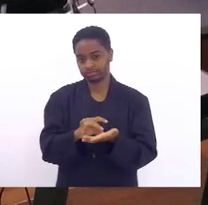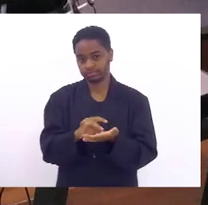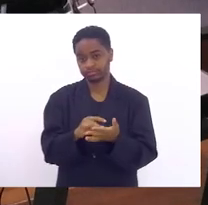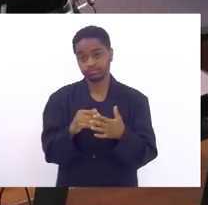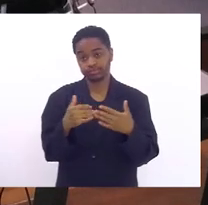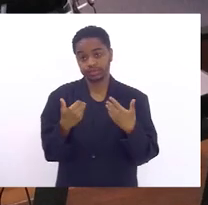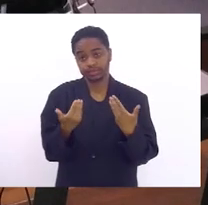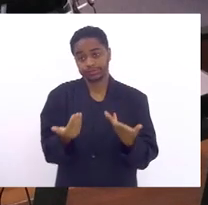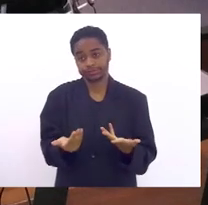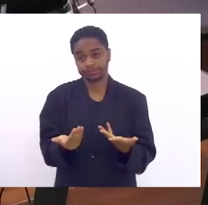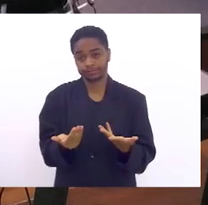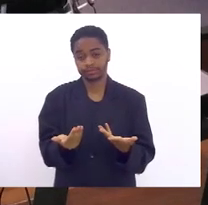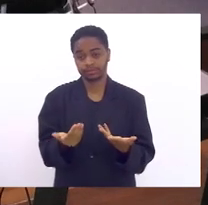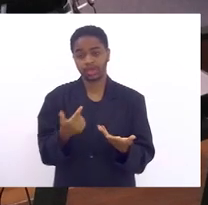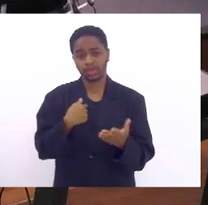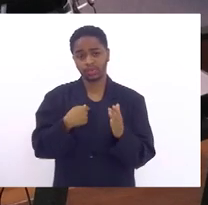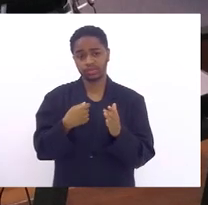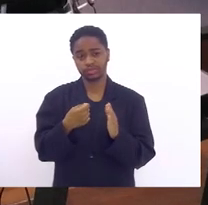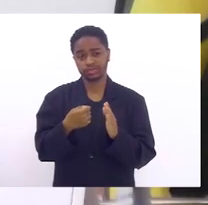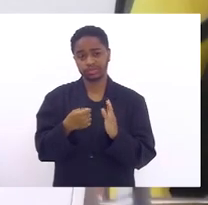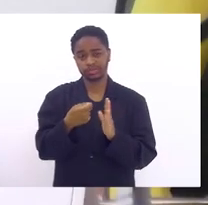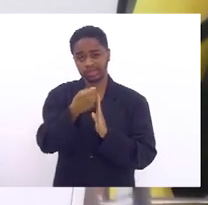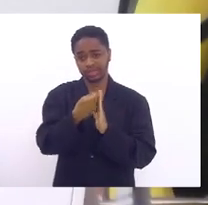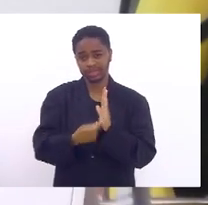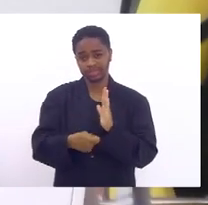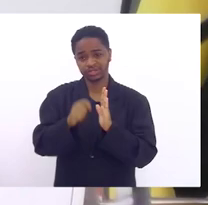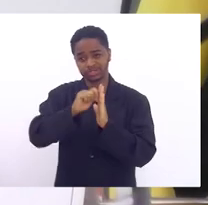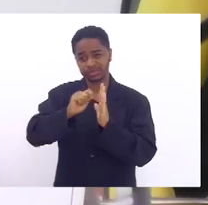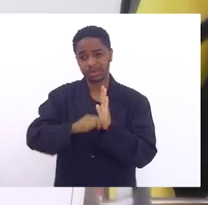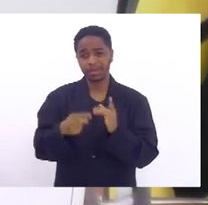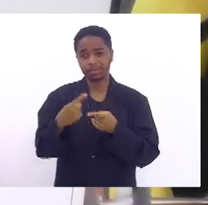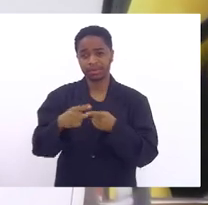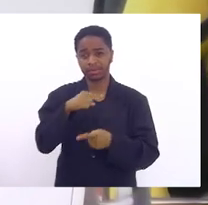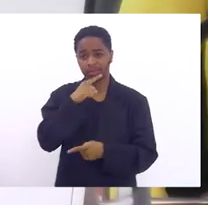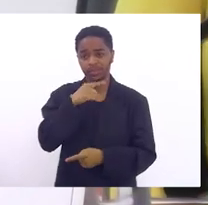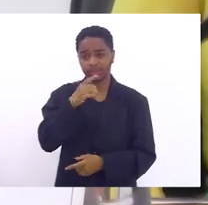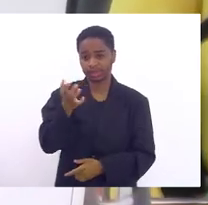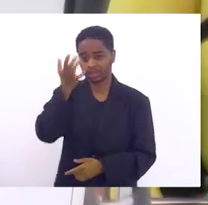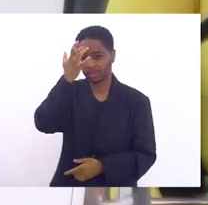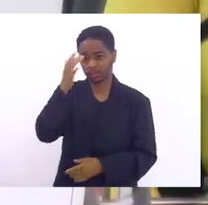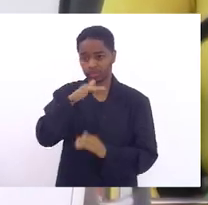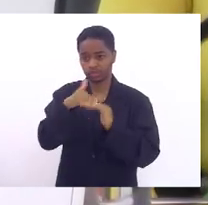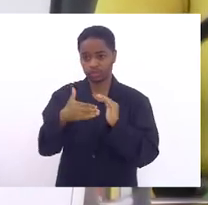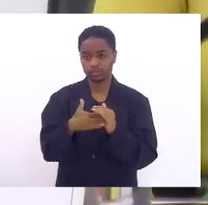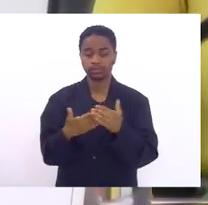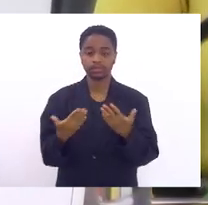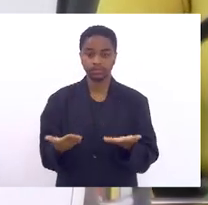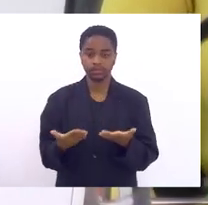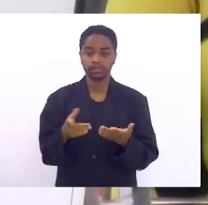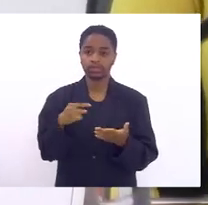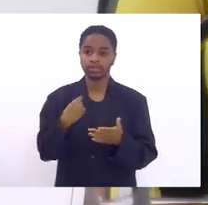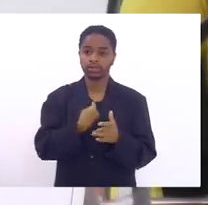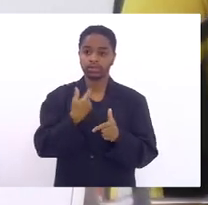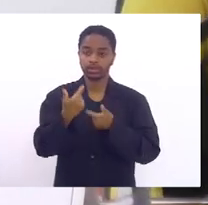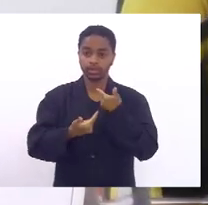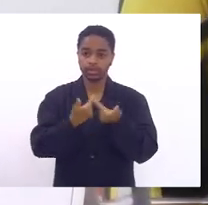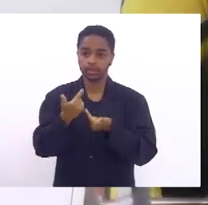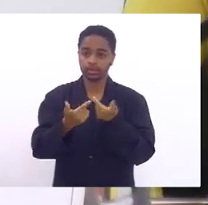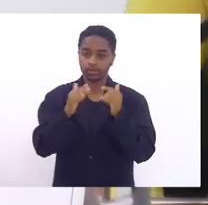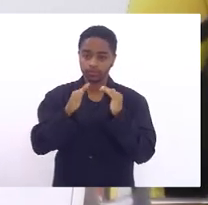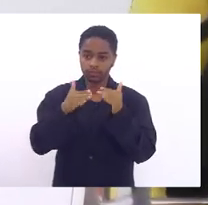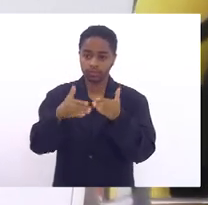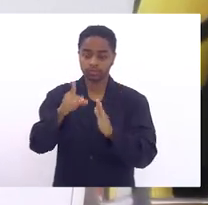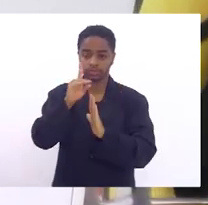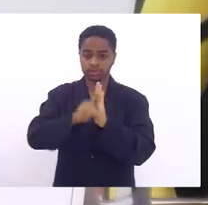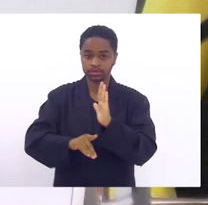enfim eu também escrevi Um textinho porque eu não eu não ia decorar tudo que tem que ser dito então trabalhamos pelo Direito da vida